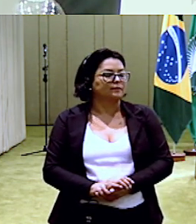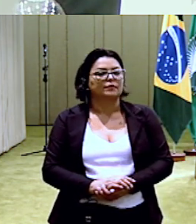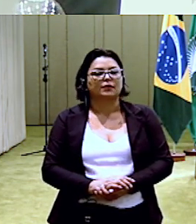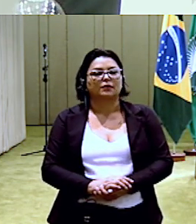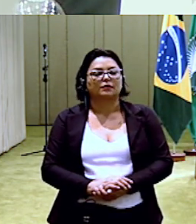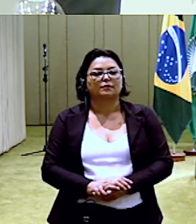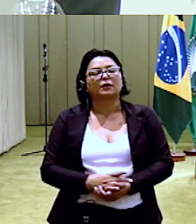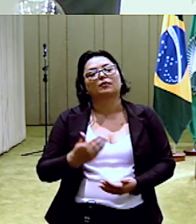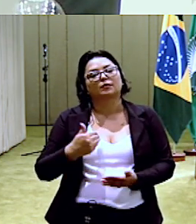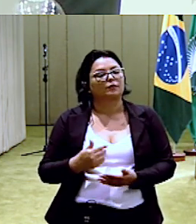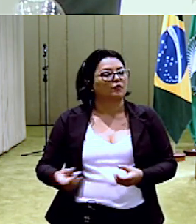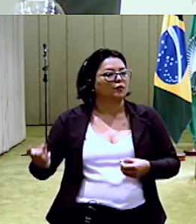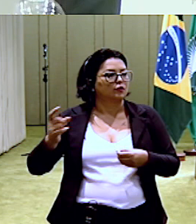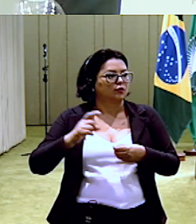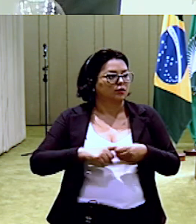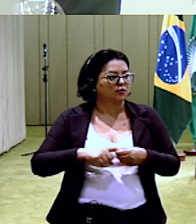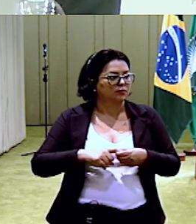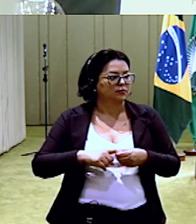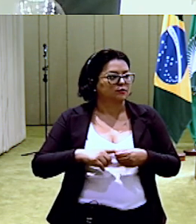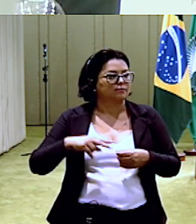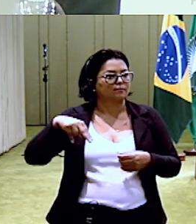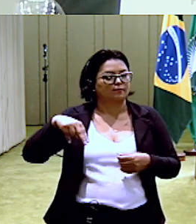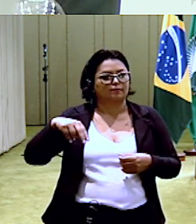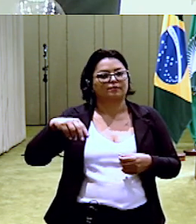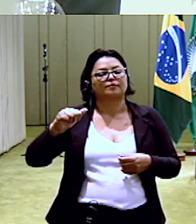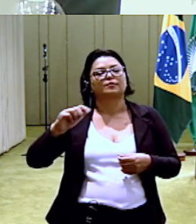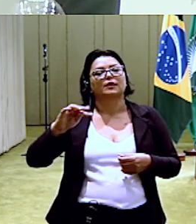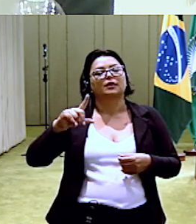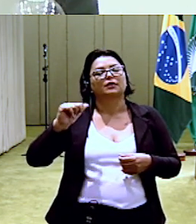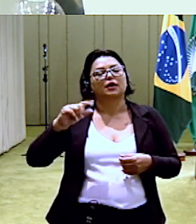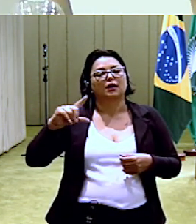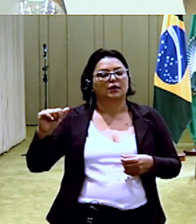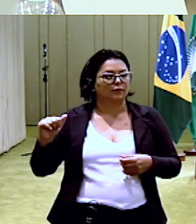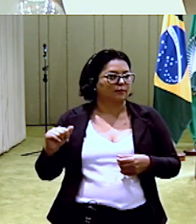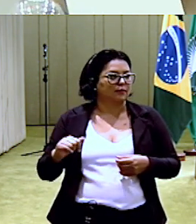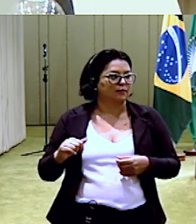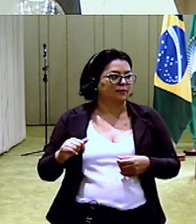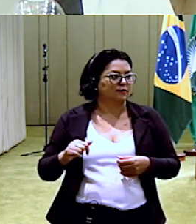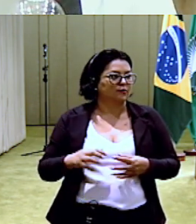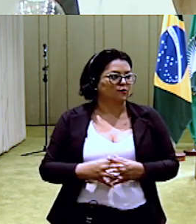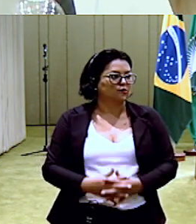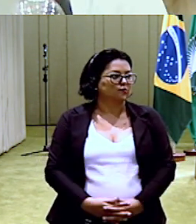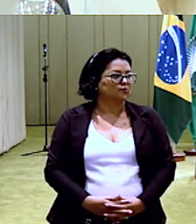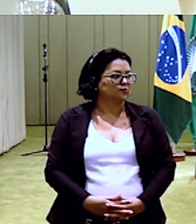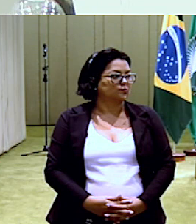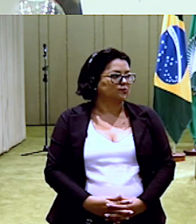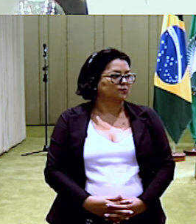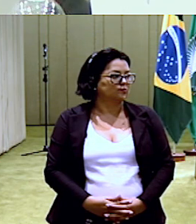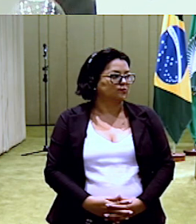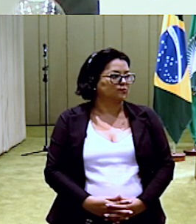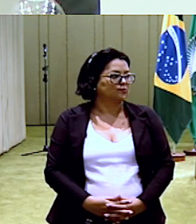Então continuamos com a senhora Natália Dias e depois vemos se a senhora Sara Massassi pode se conectar. Espero mais um pouquinho.